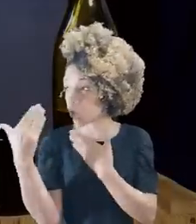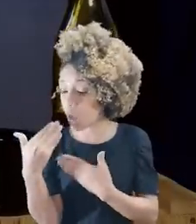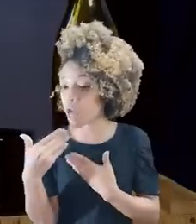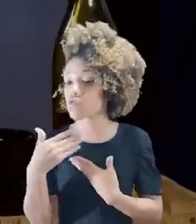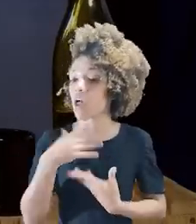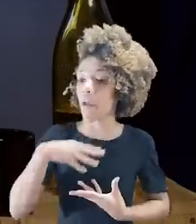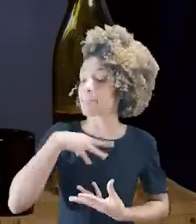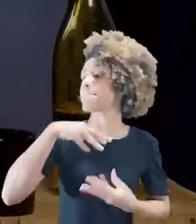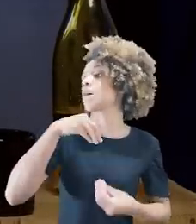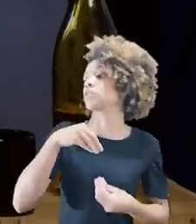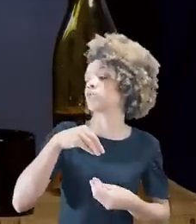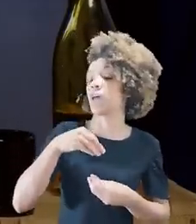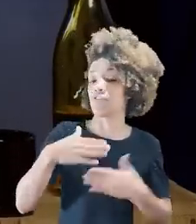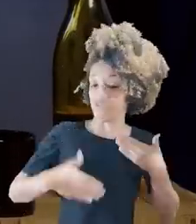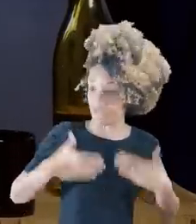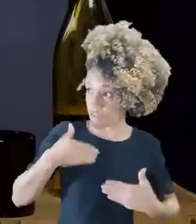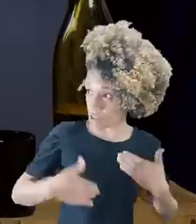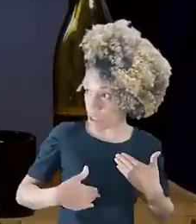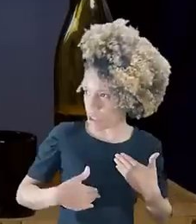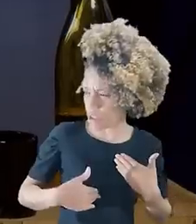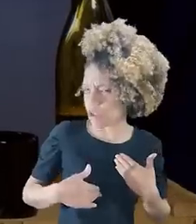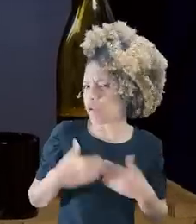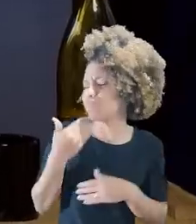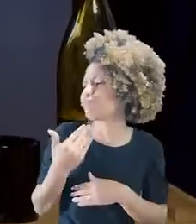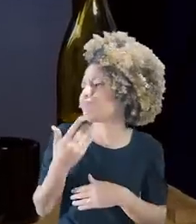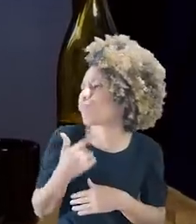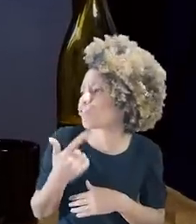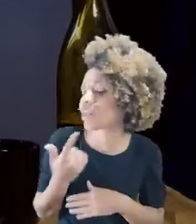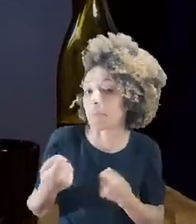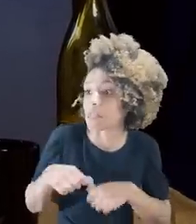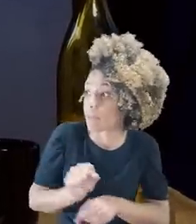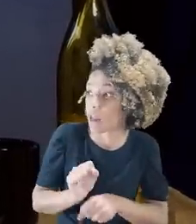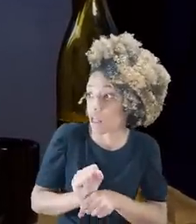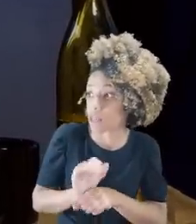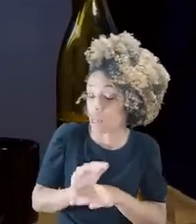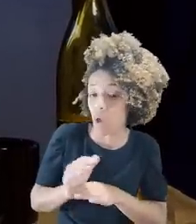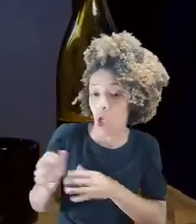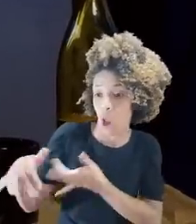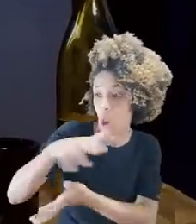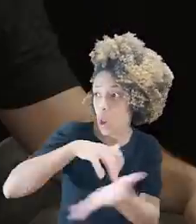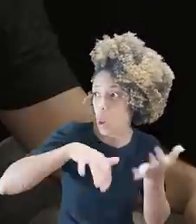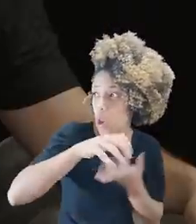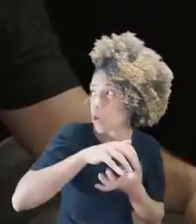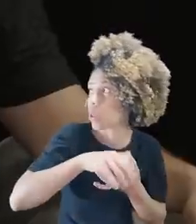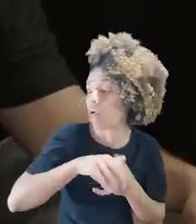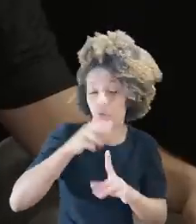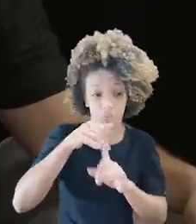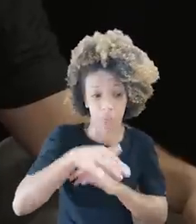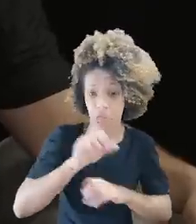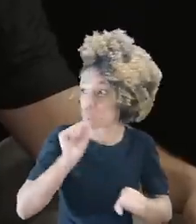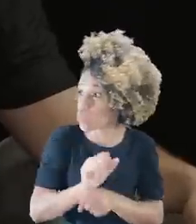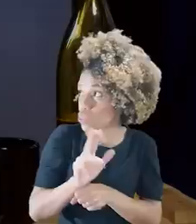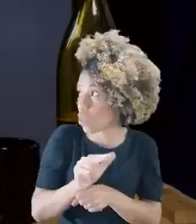corpo mente e o Espírito a gente não é só o espírito a gente não é só o corpo e a gente não é só as emoções Claro a